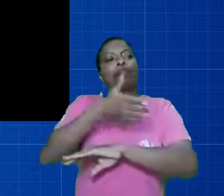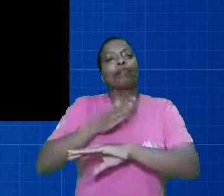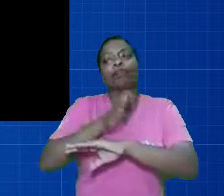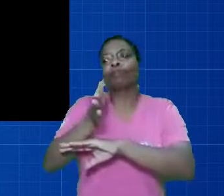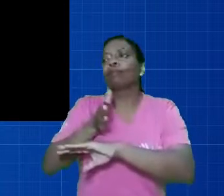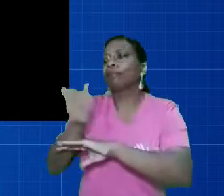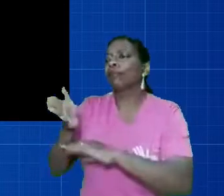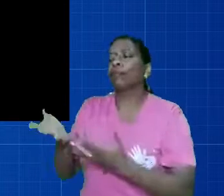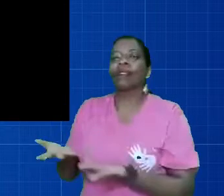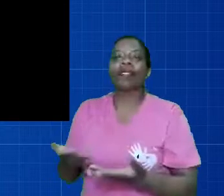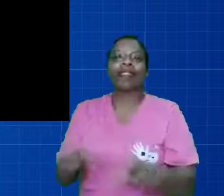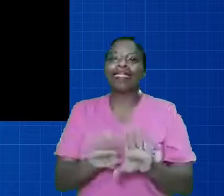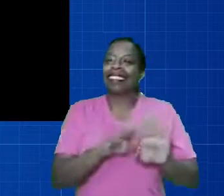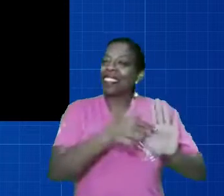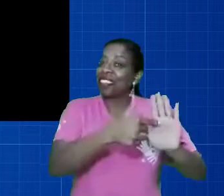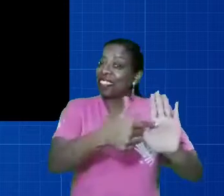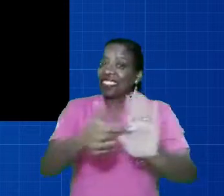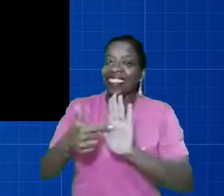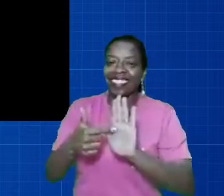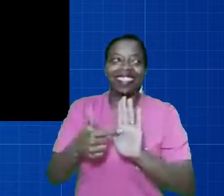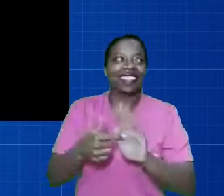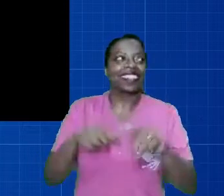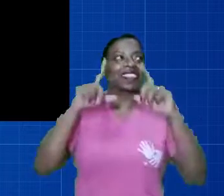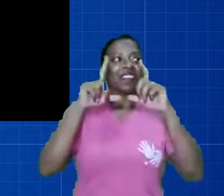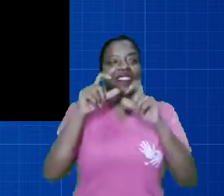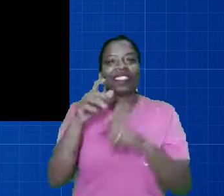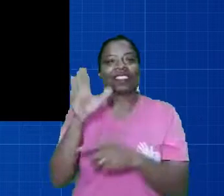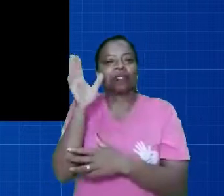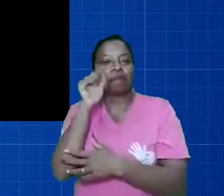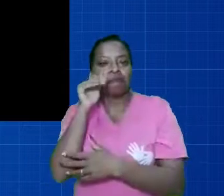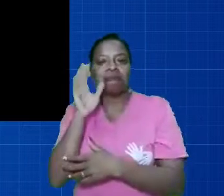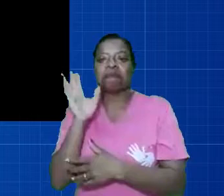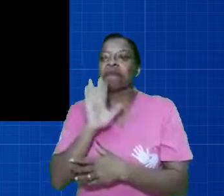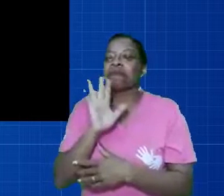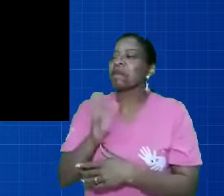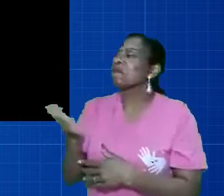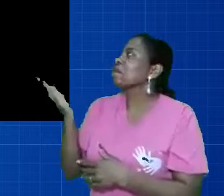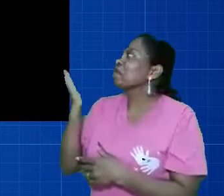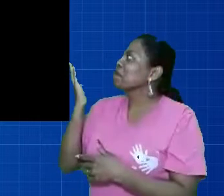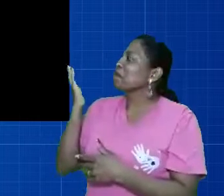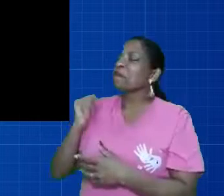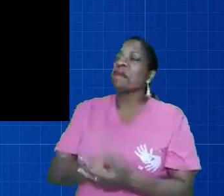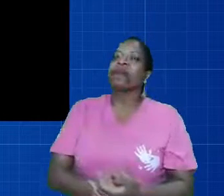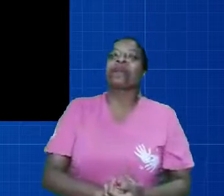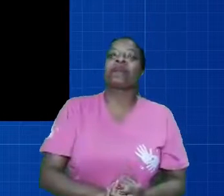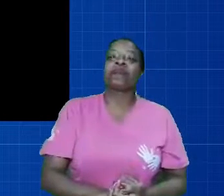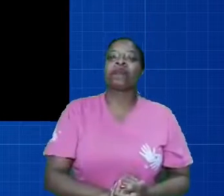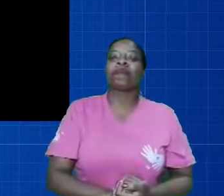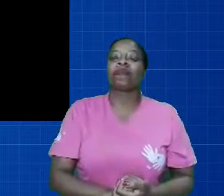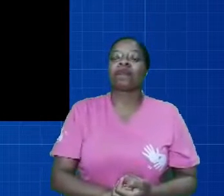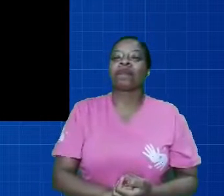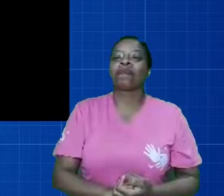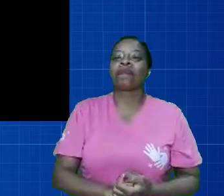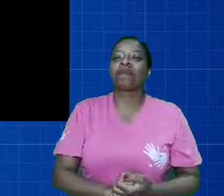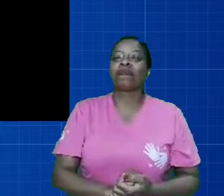Aqui é uma foto bem interessante, que foi um evento sobre a